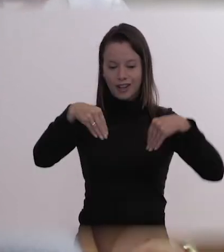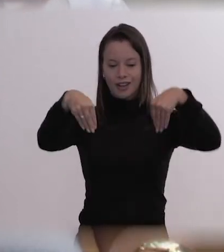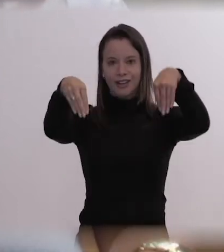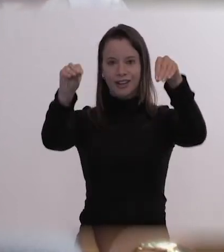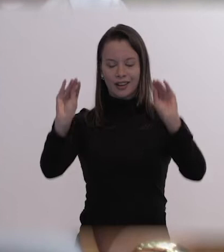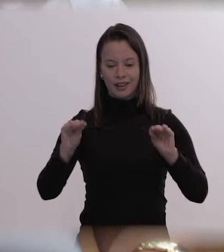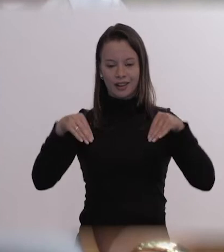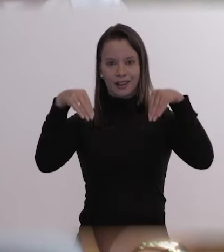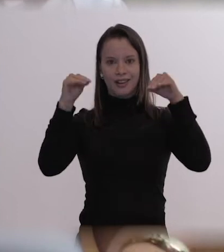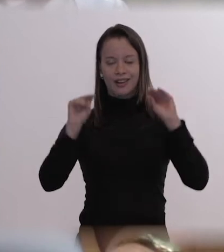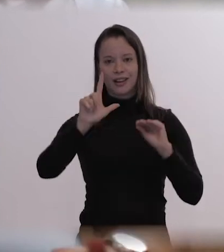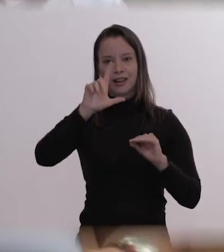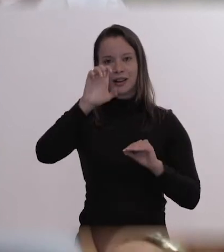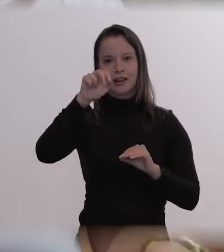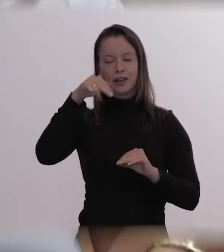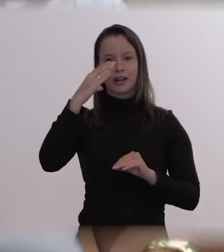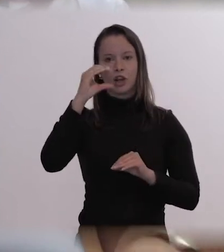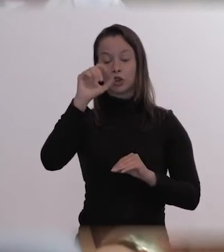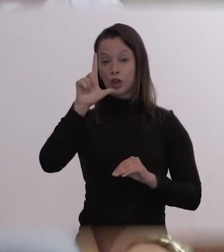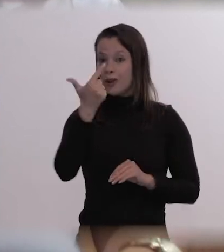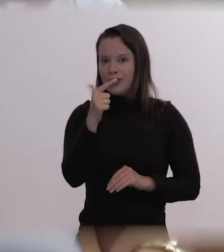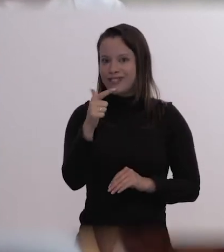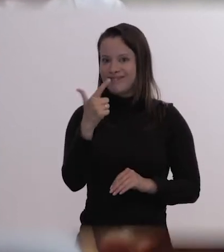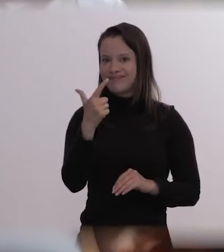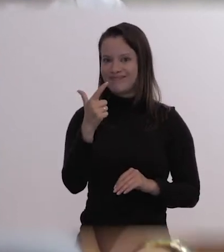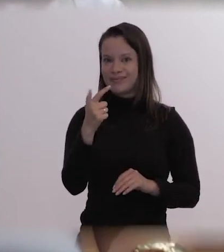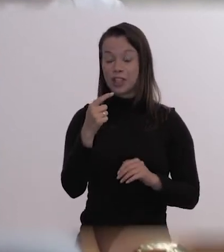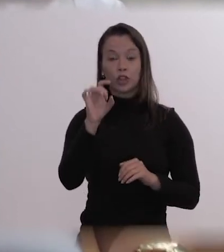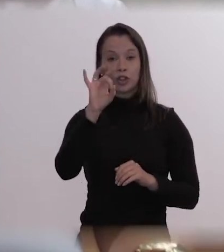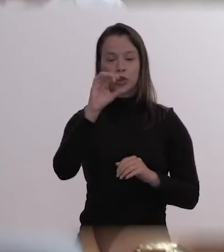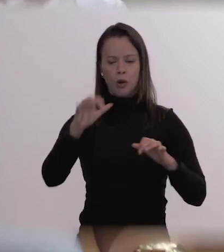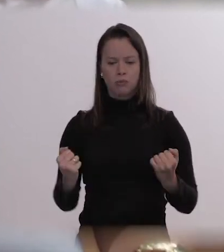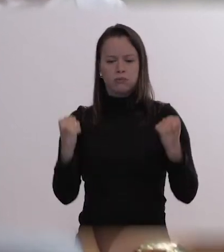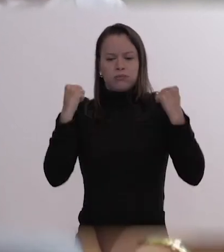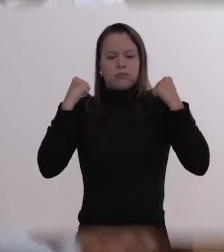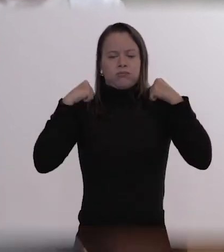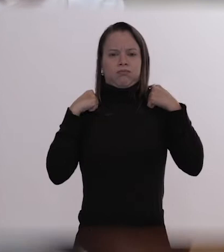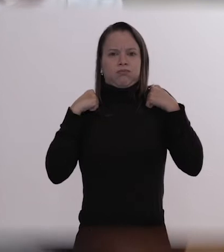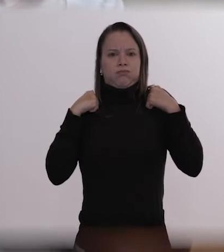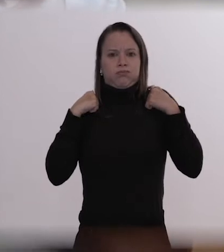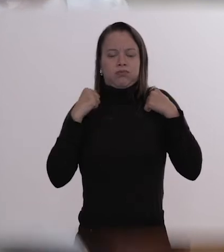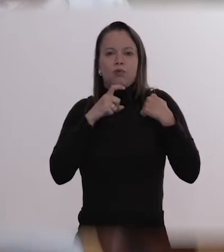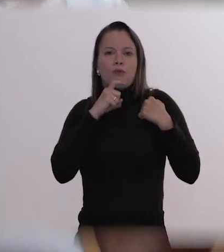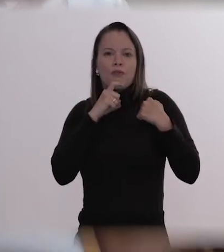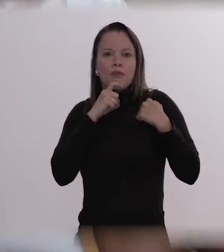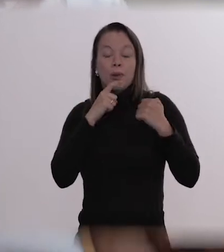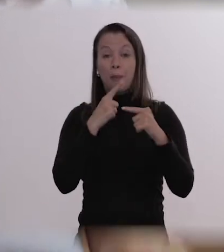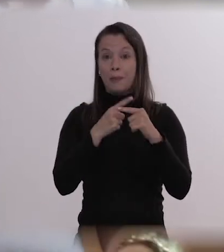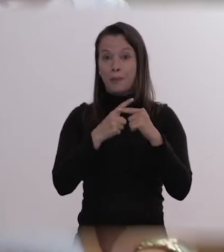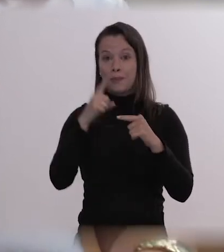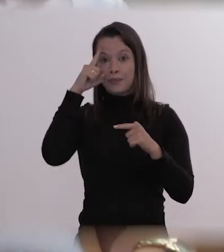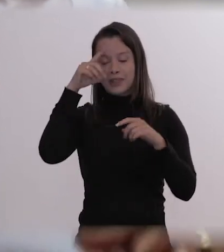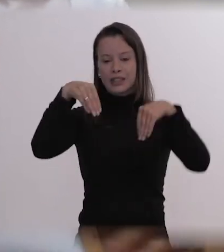no servidor, não tem. Pode estar o calor que for, é cobertor, entendeu? Para ficar mais difícil de